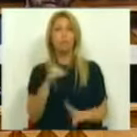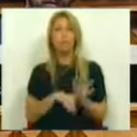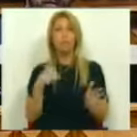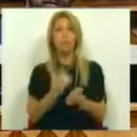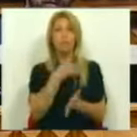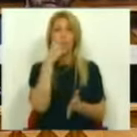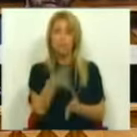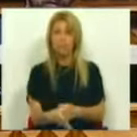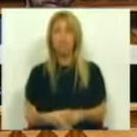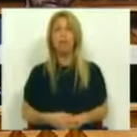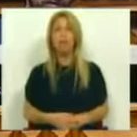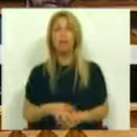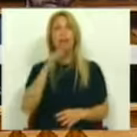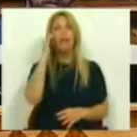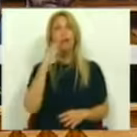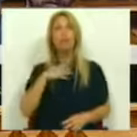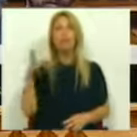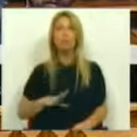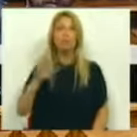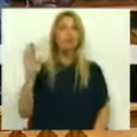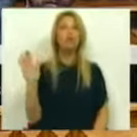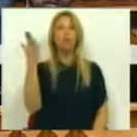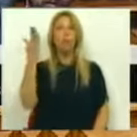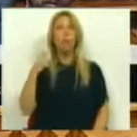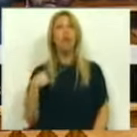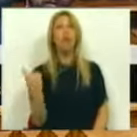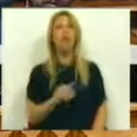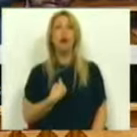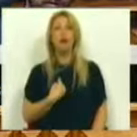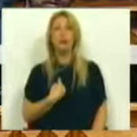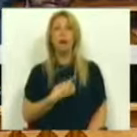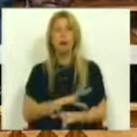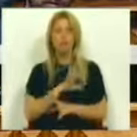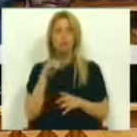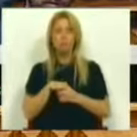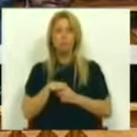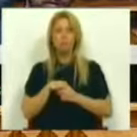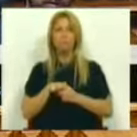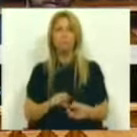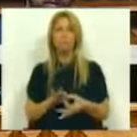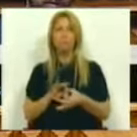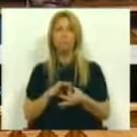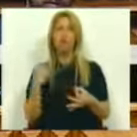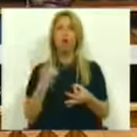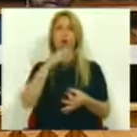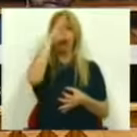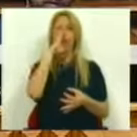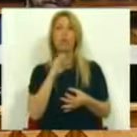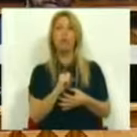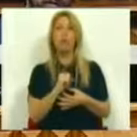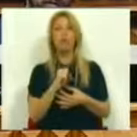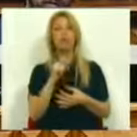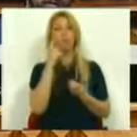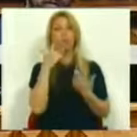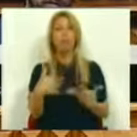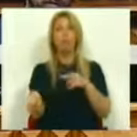que a crise portuguesa era, em primeiro lugar, nossa, intrínseca à nossa governação e às políticas